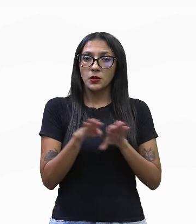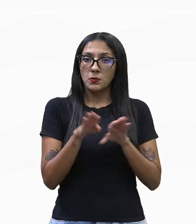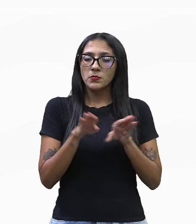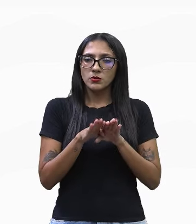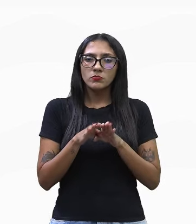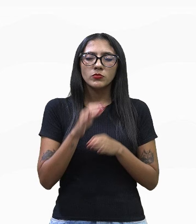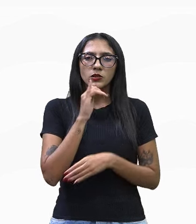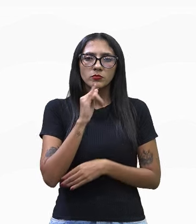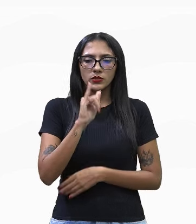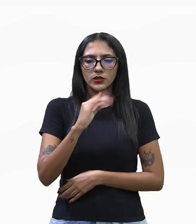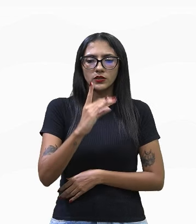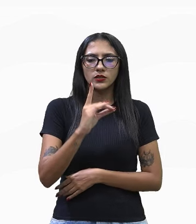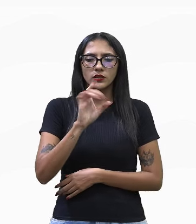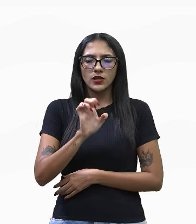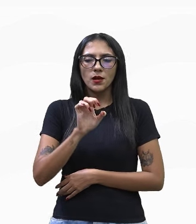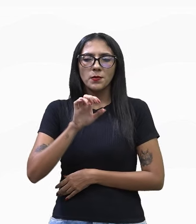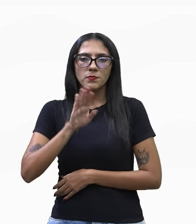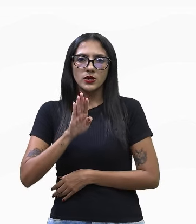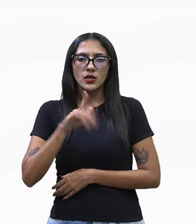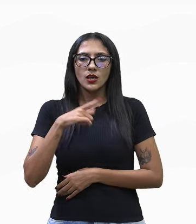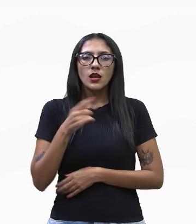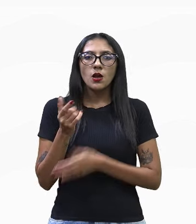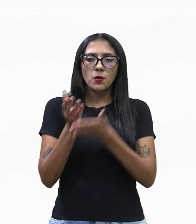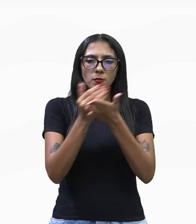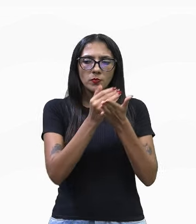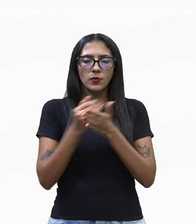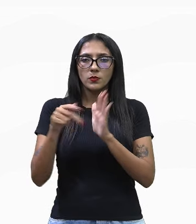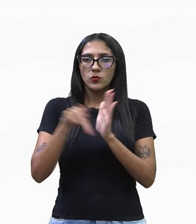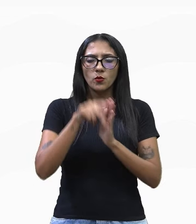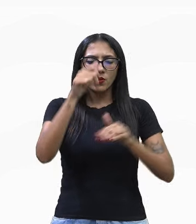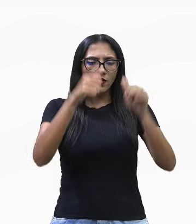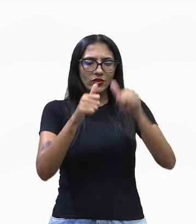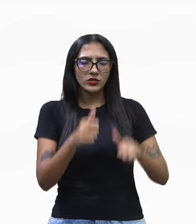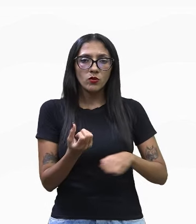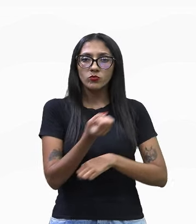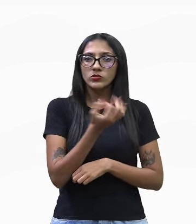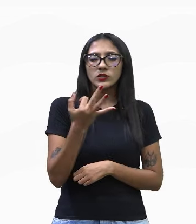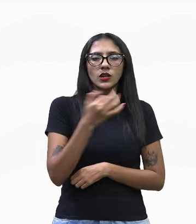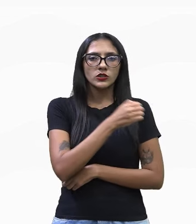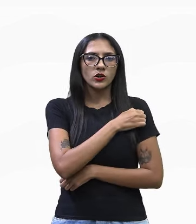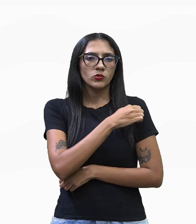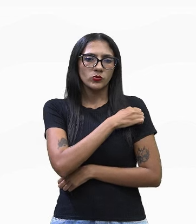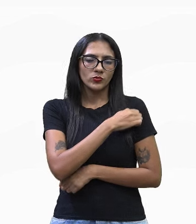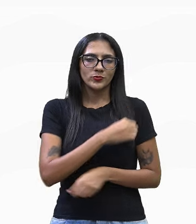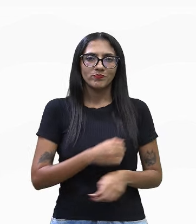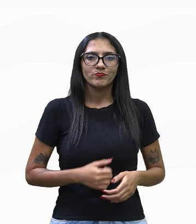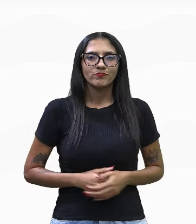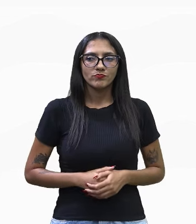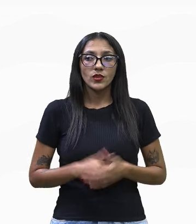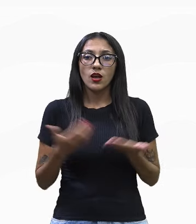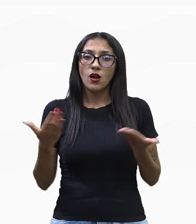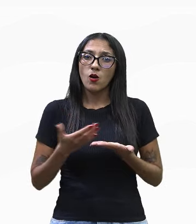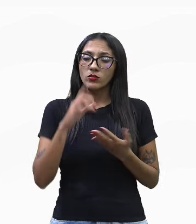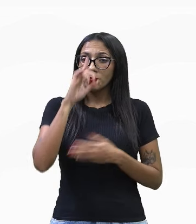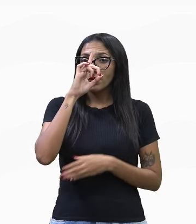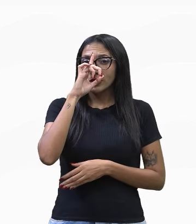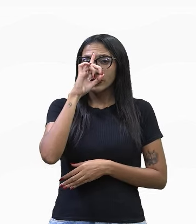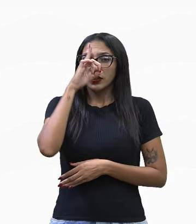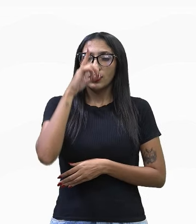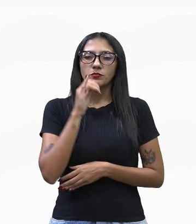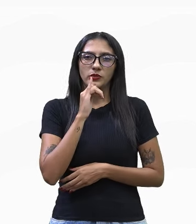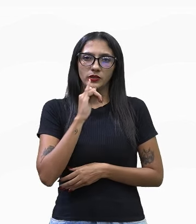índice de desenvolvimento da Educação Básica Por isso quero quero te provocar um despertar aqui tá bom quando você você